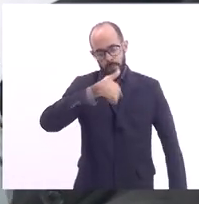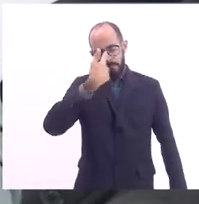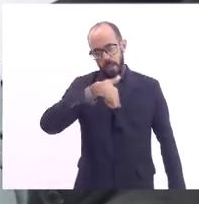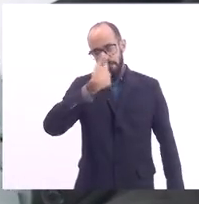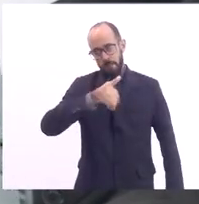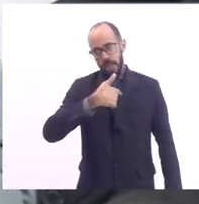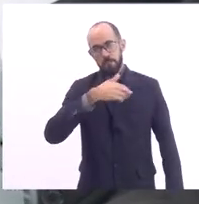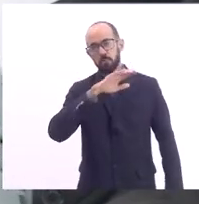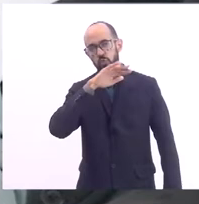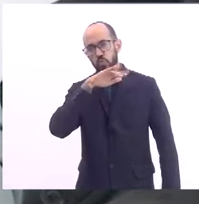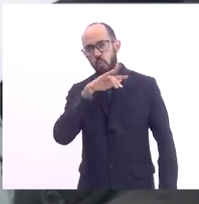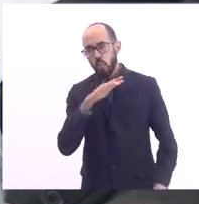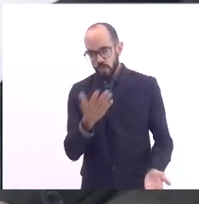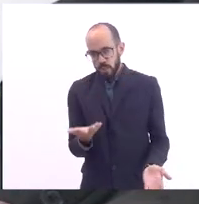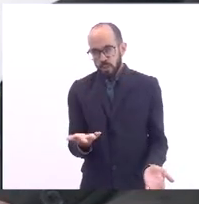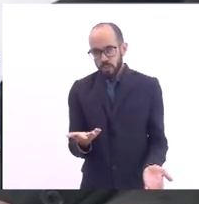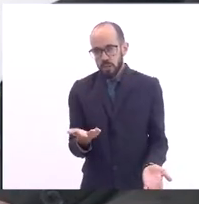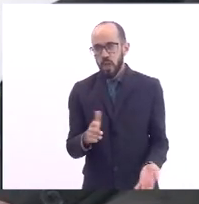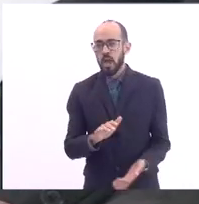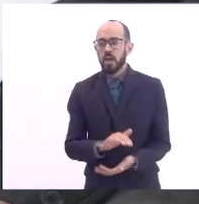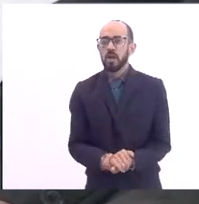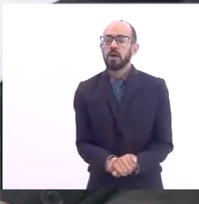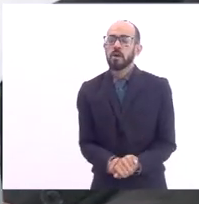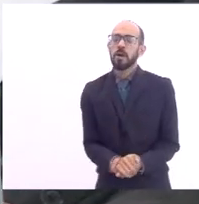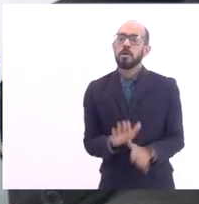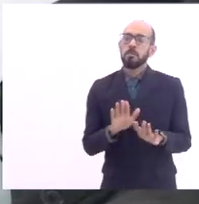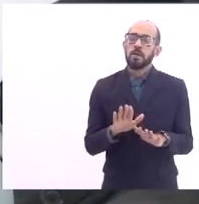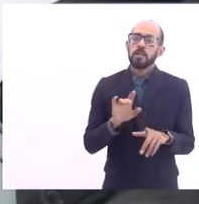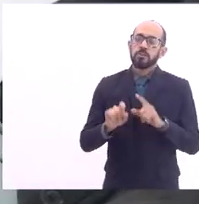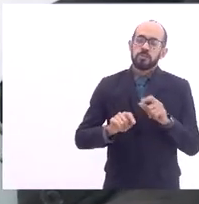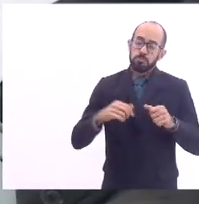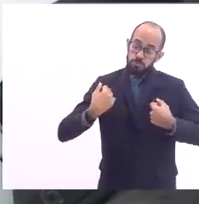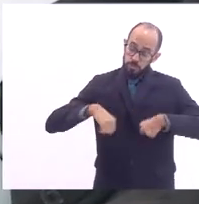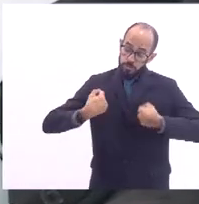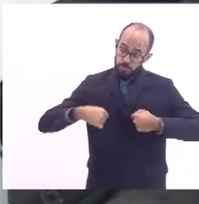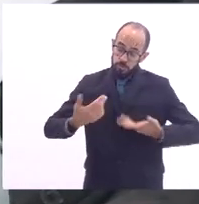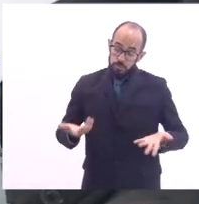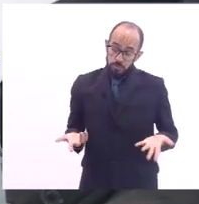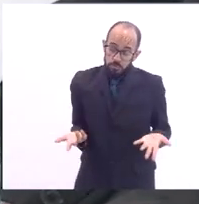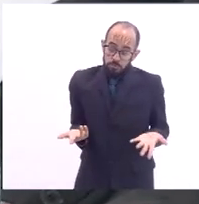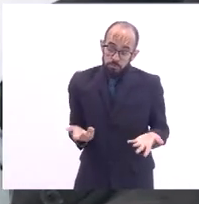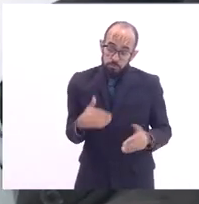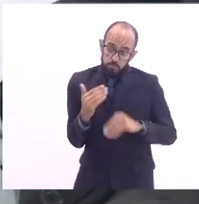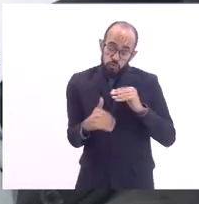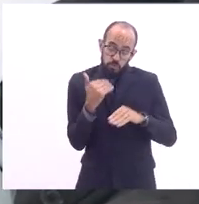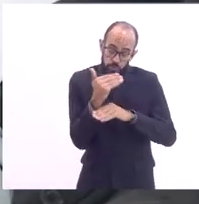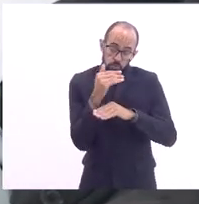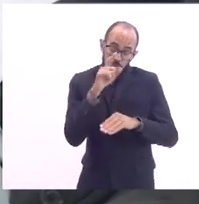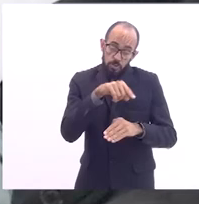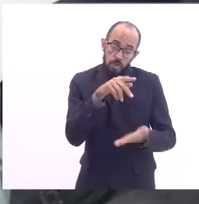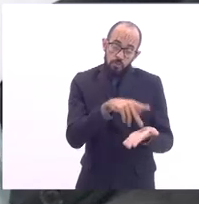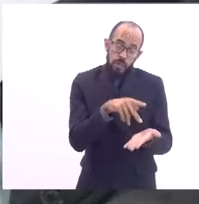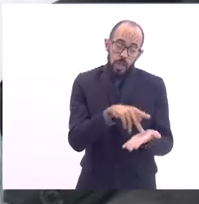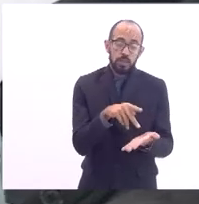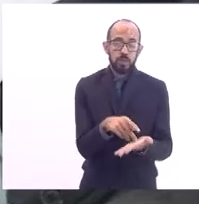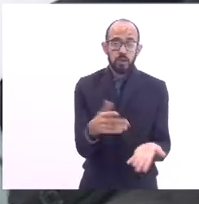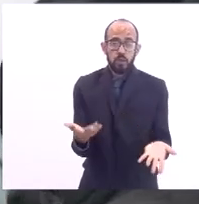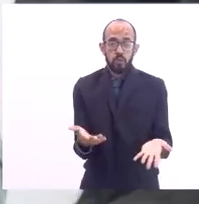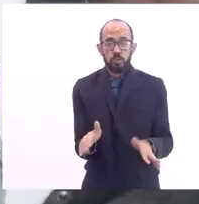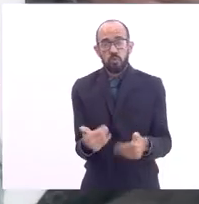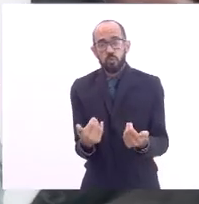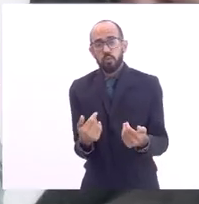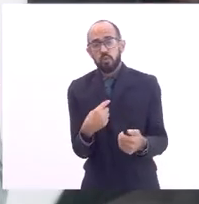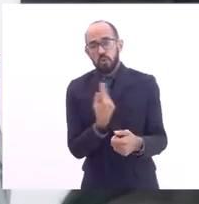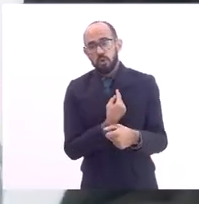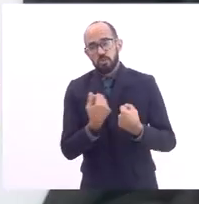apontado o dedo na cara, dizendo que está errado, mas elas são necessárias e, sobretudo, são verdadeiras. Então, nós temos que trabalhar